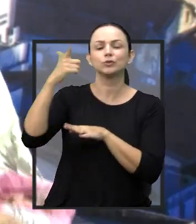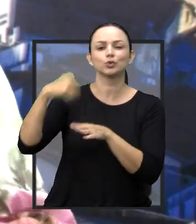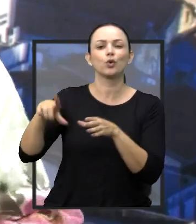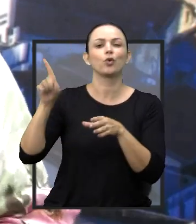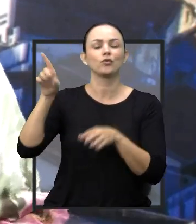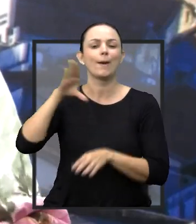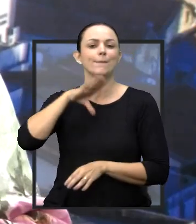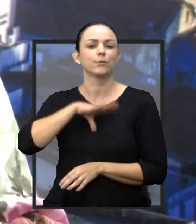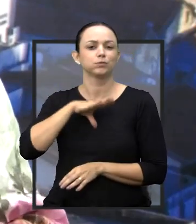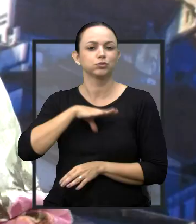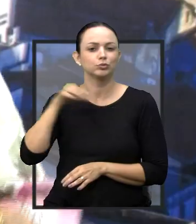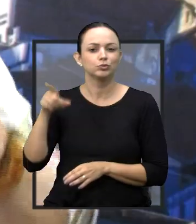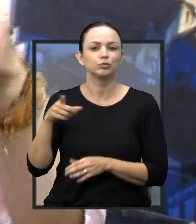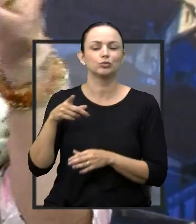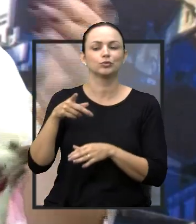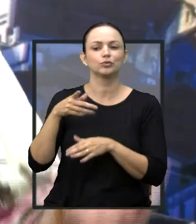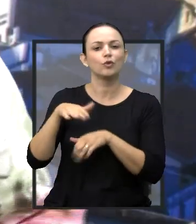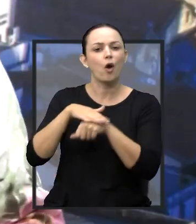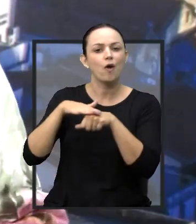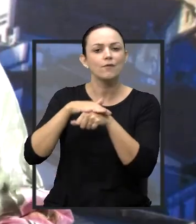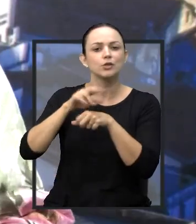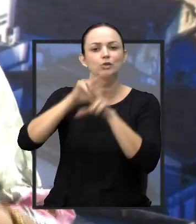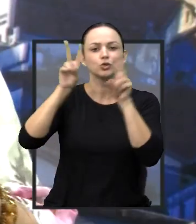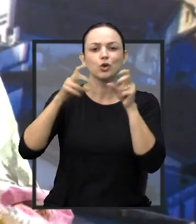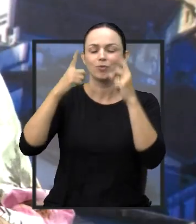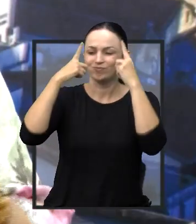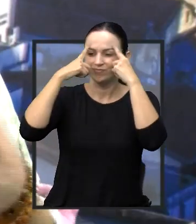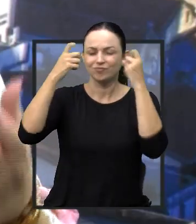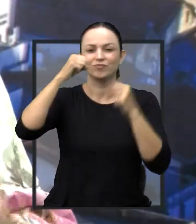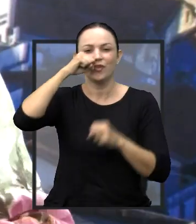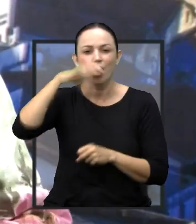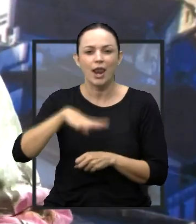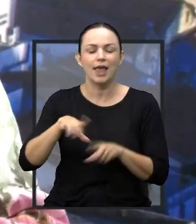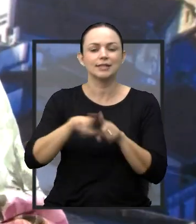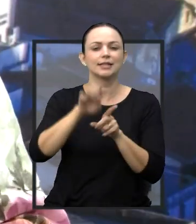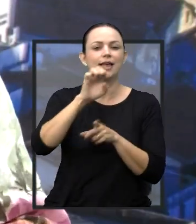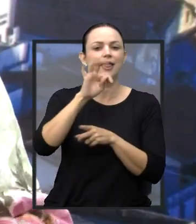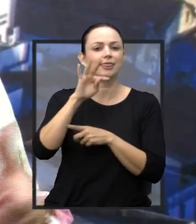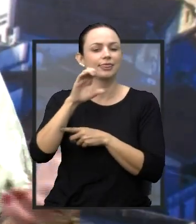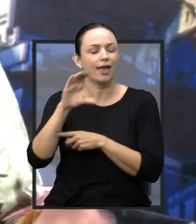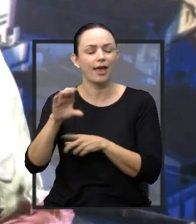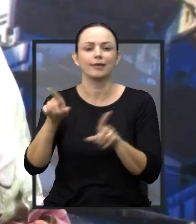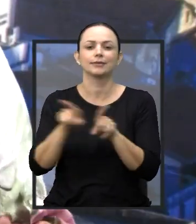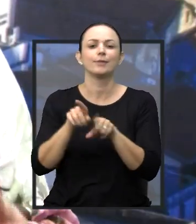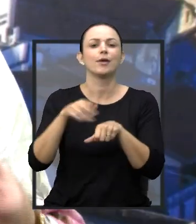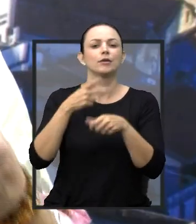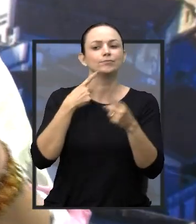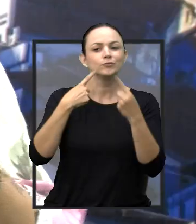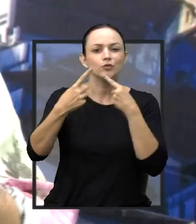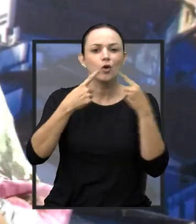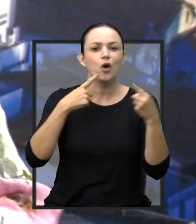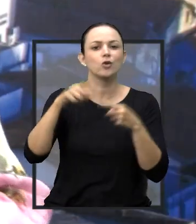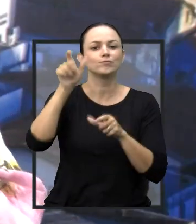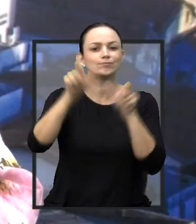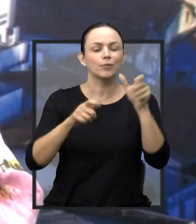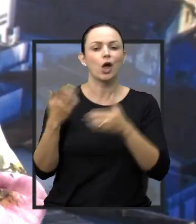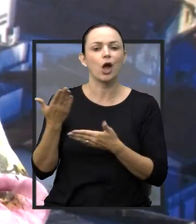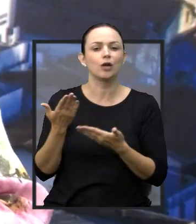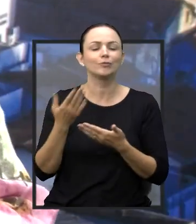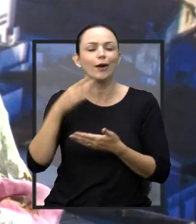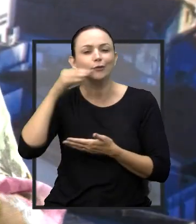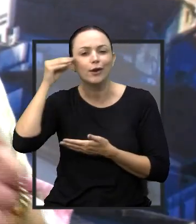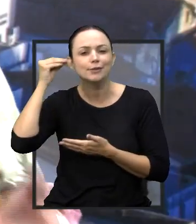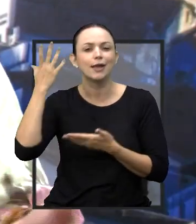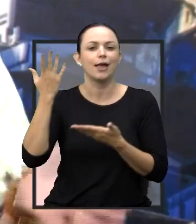distrito falando sobre violência, nas ETECs. Então a gente tem buscado esse diálogo com os adolescentes, com as meninas, com